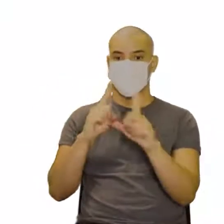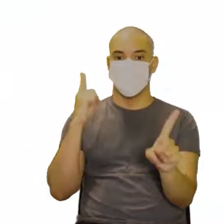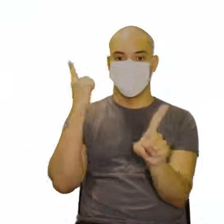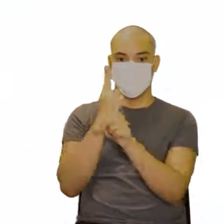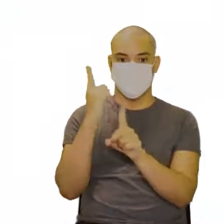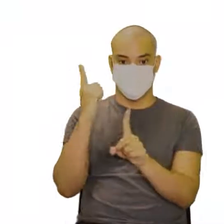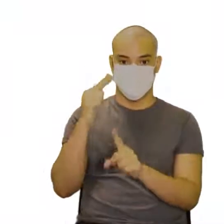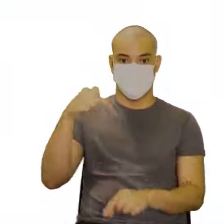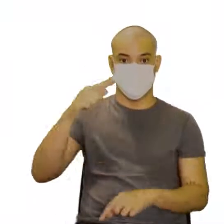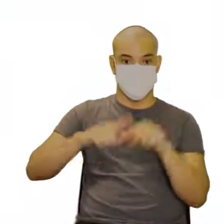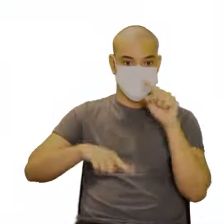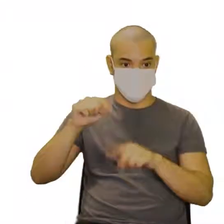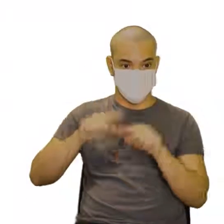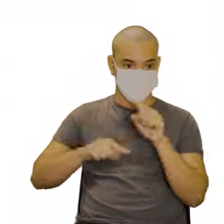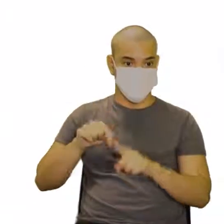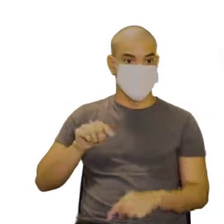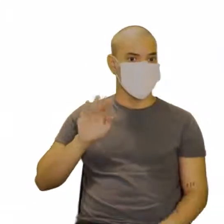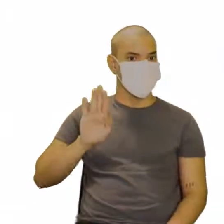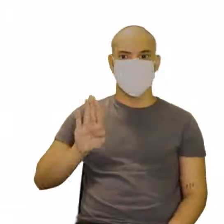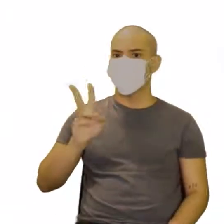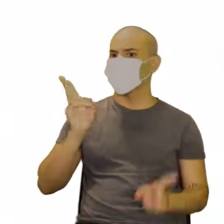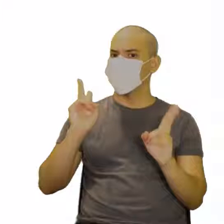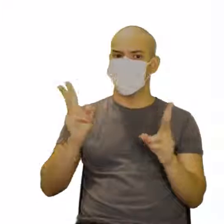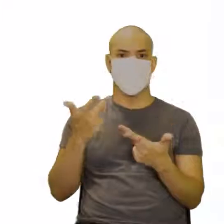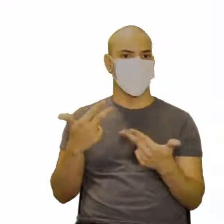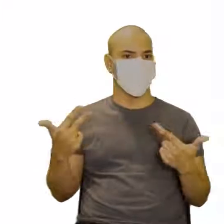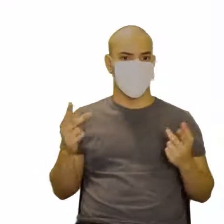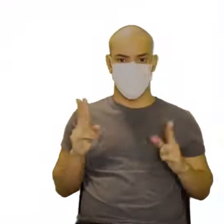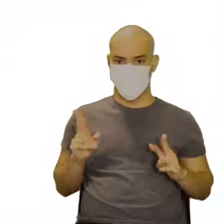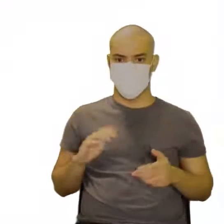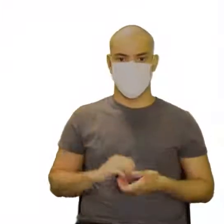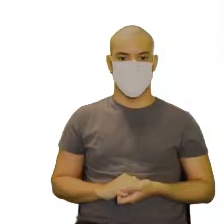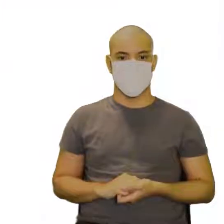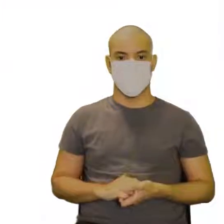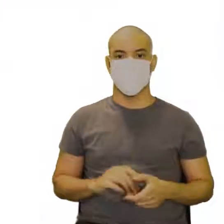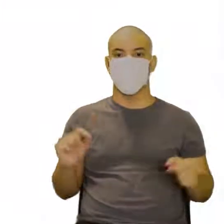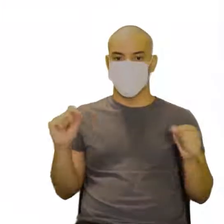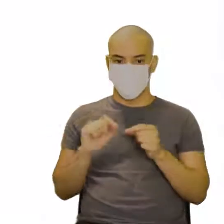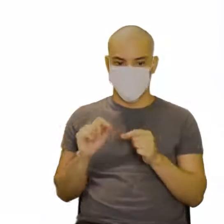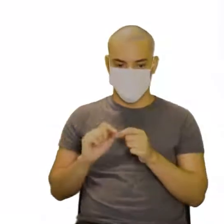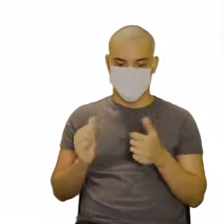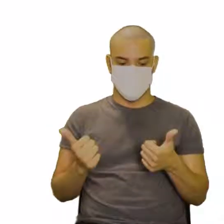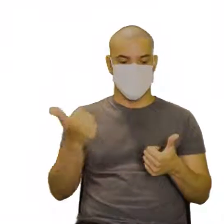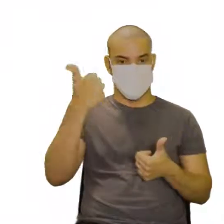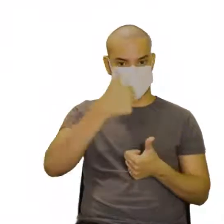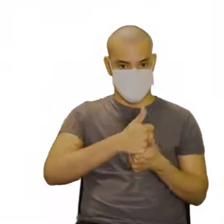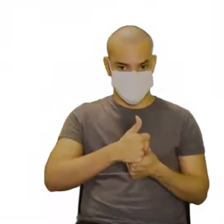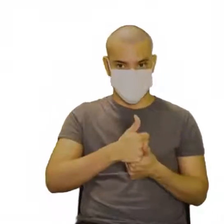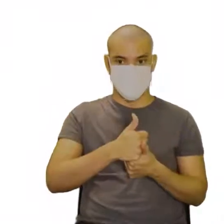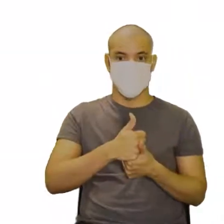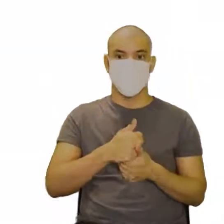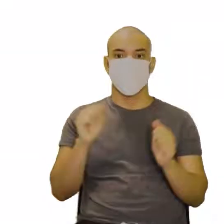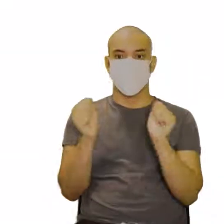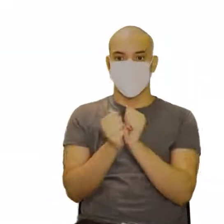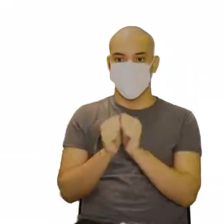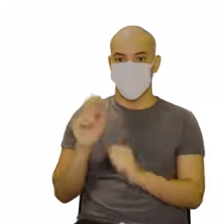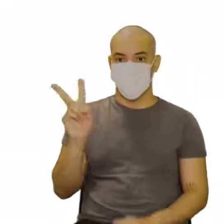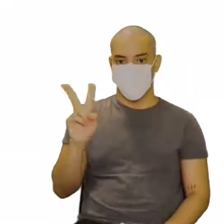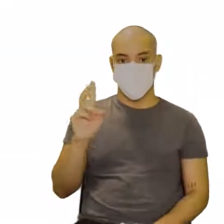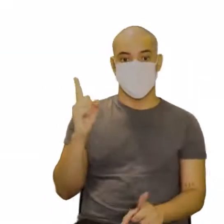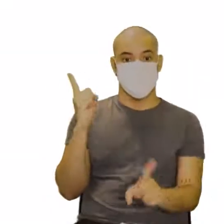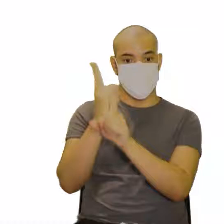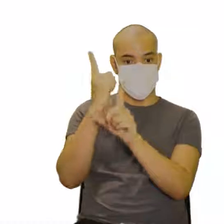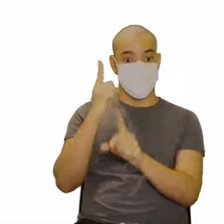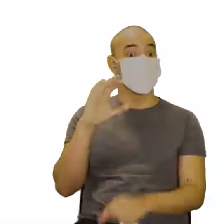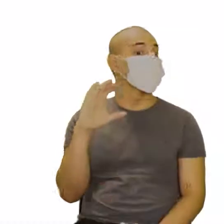acho a carga. Para B, gente, faz a mesma coisa. Você pega a capacitância, multiplica pela voltagem e acha a carga.